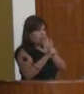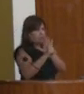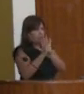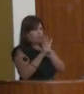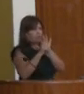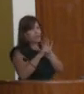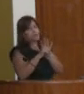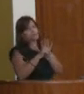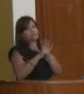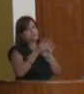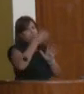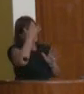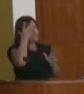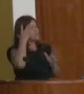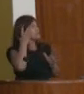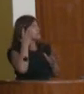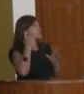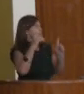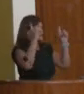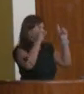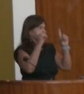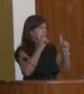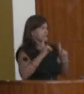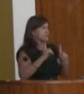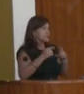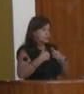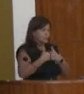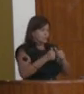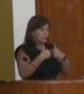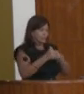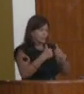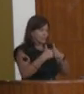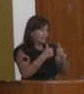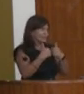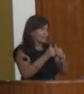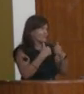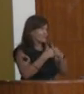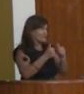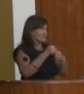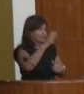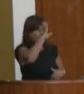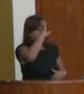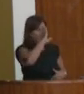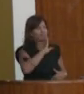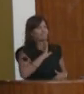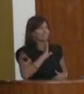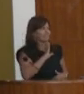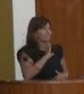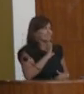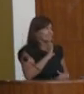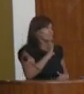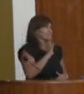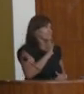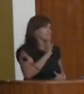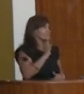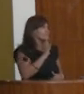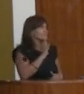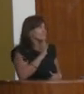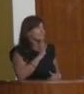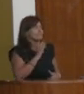público para pessoas com deficiência, incluindo os beneficiários, né, desse benefício da pessoa com